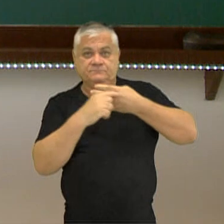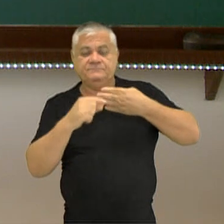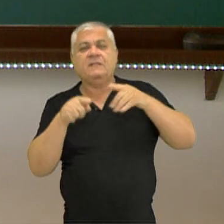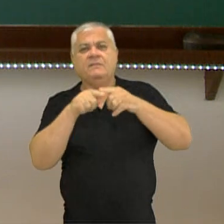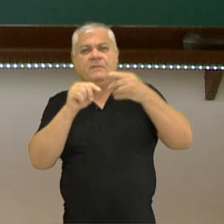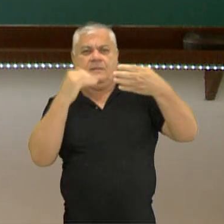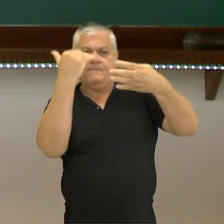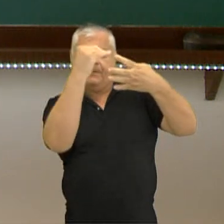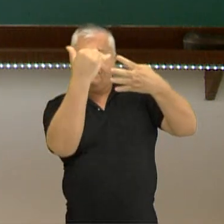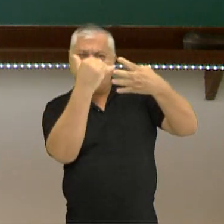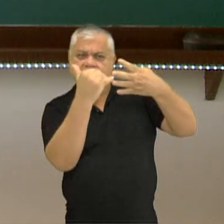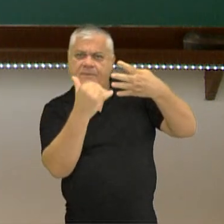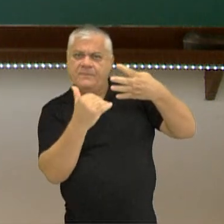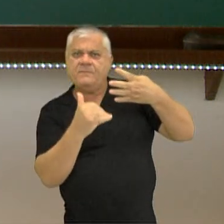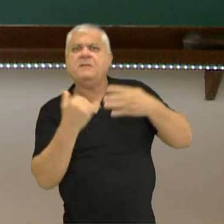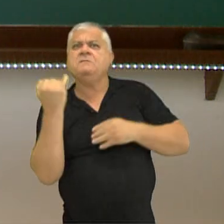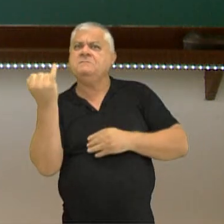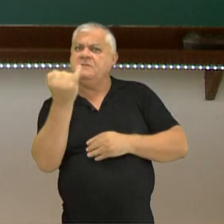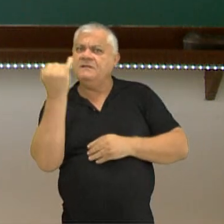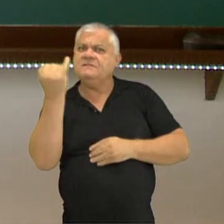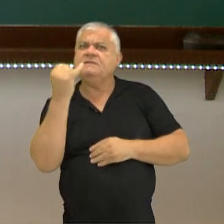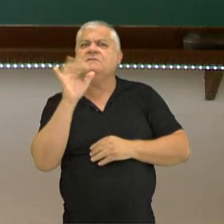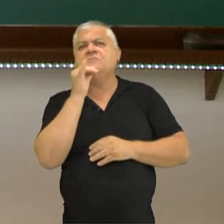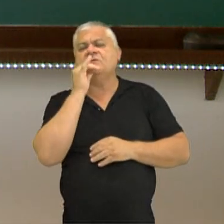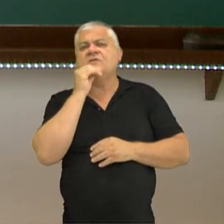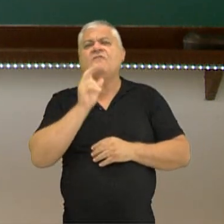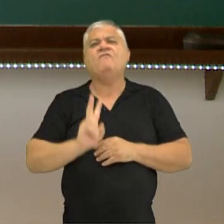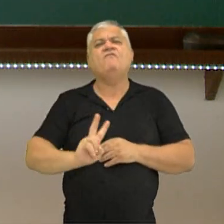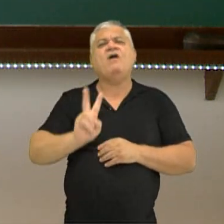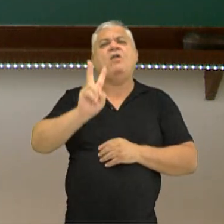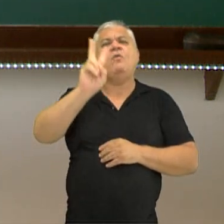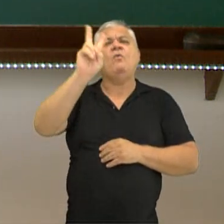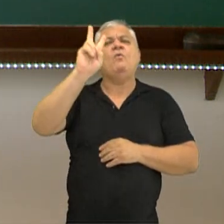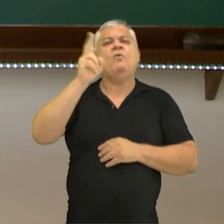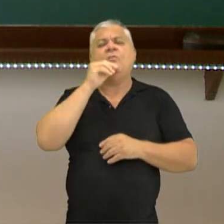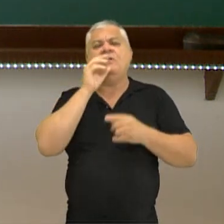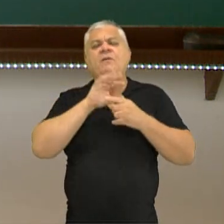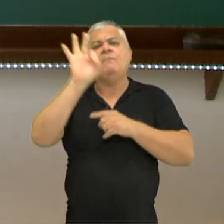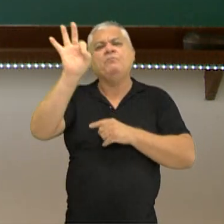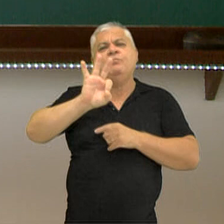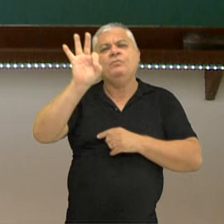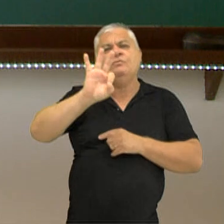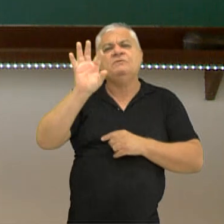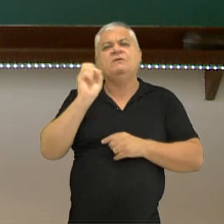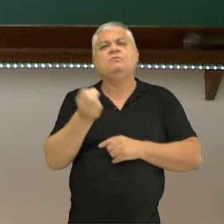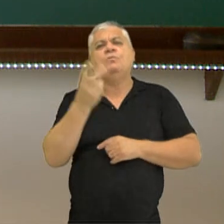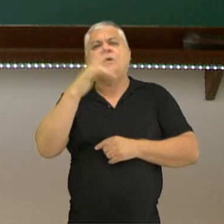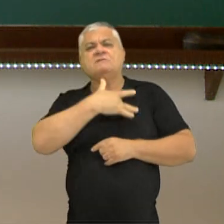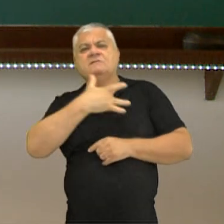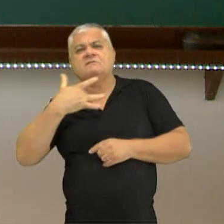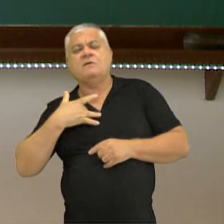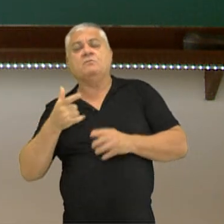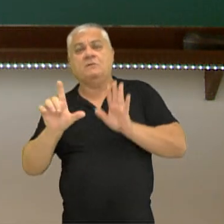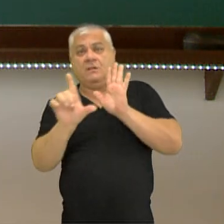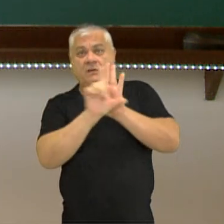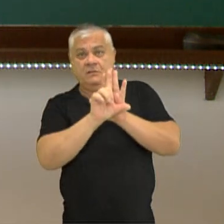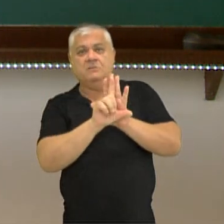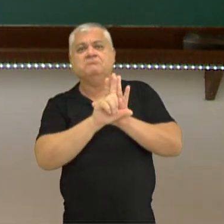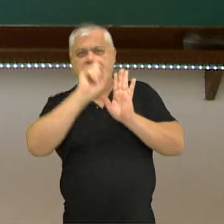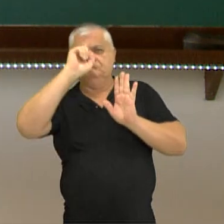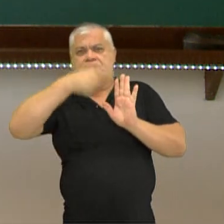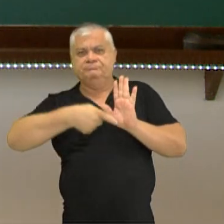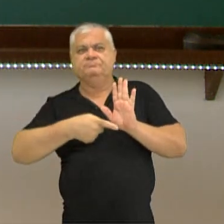informações também muito interessantes, por exemplo, os valores nutricionais, que hoje, por lei, você tem que ter